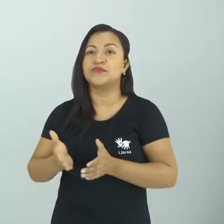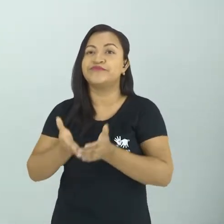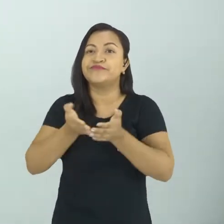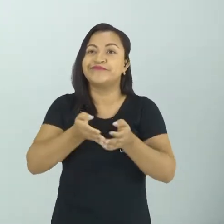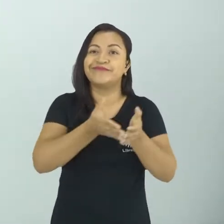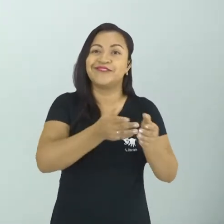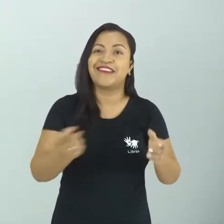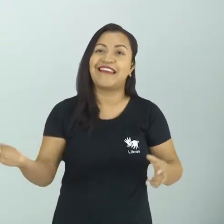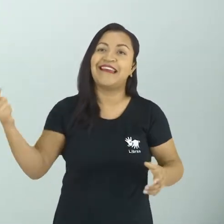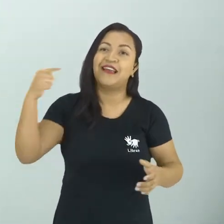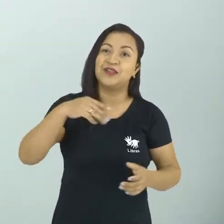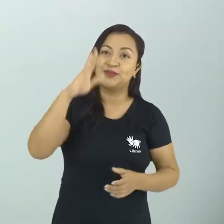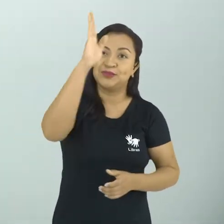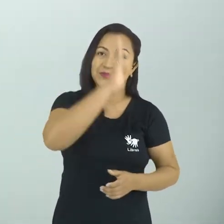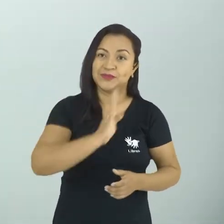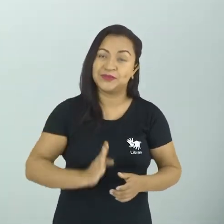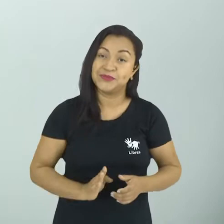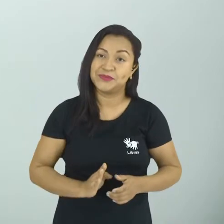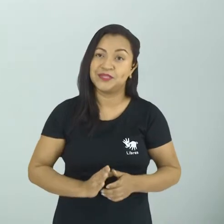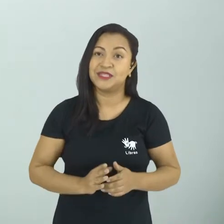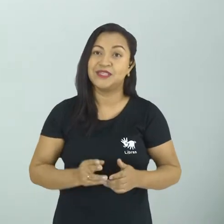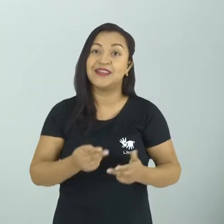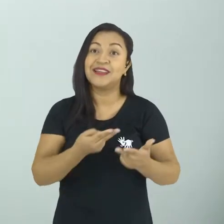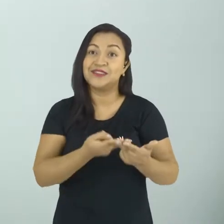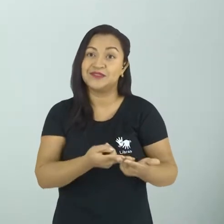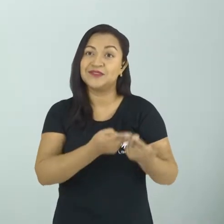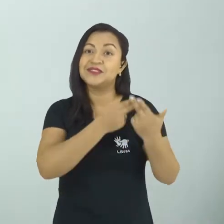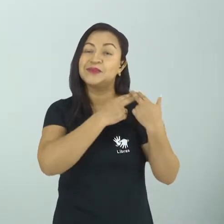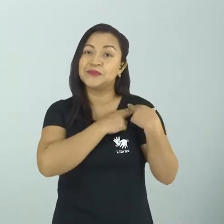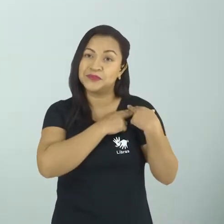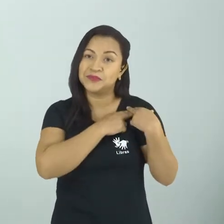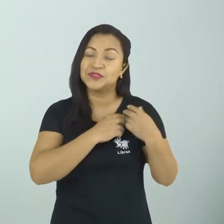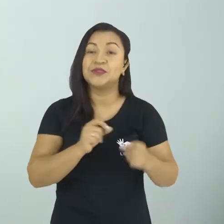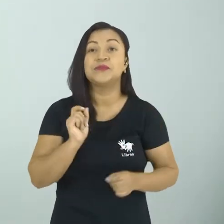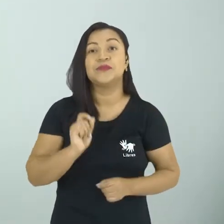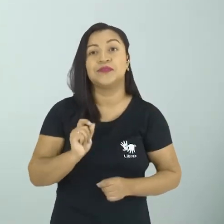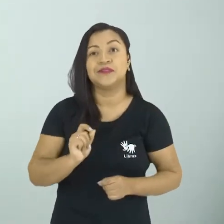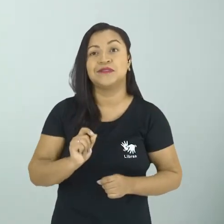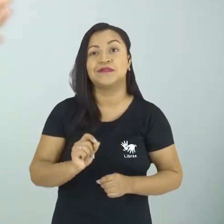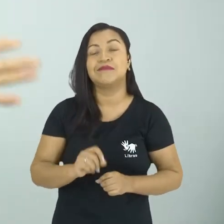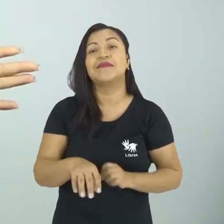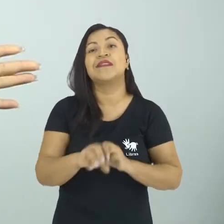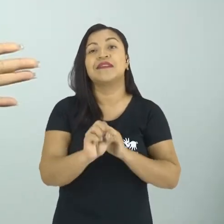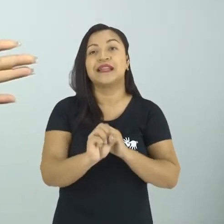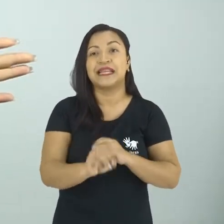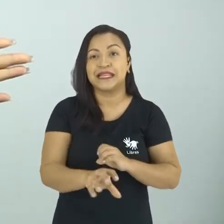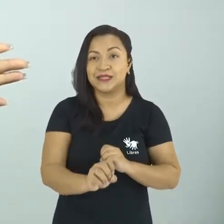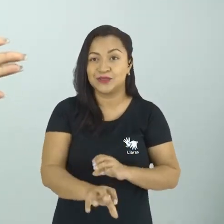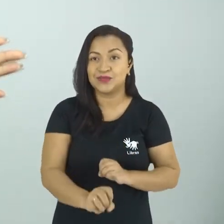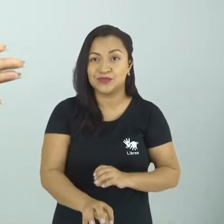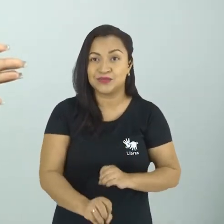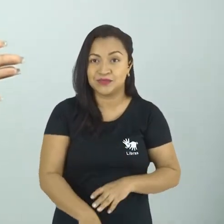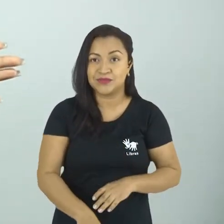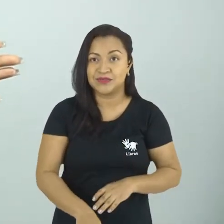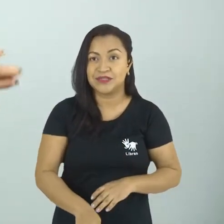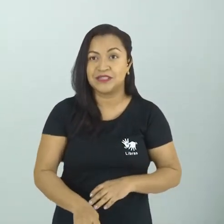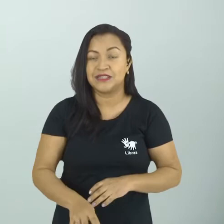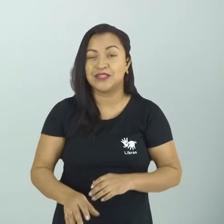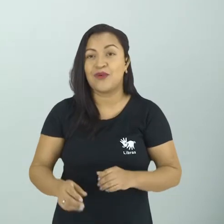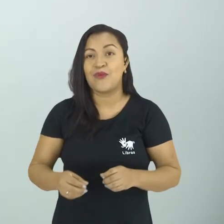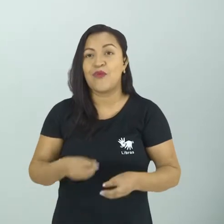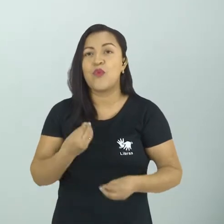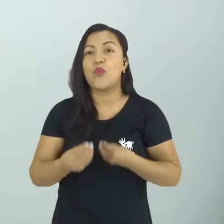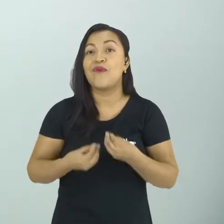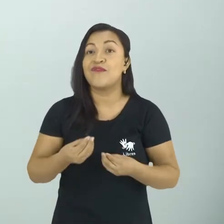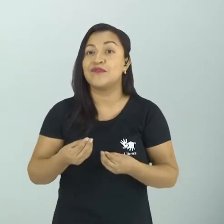foram responsáveis pelo momento, educação, forma de educação estava ligada aos jesuítas. Então, a